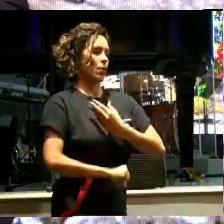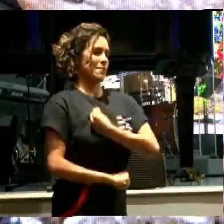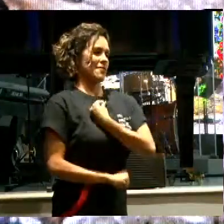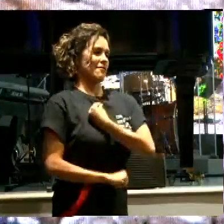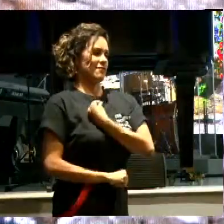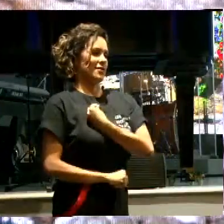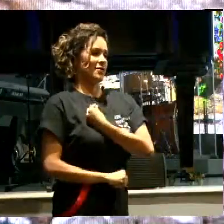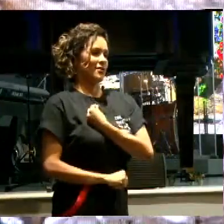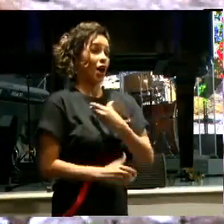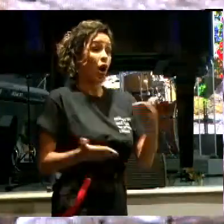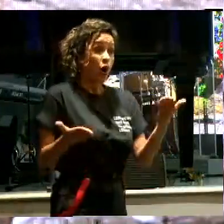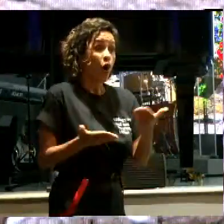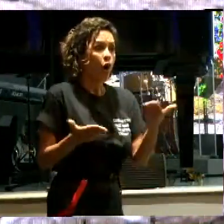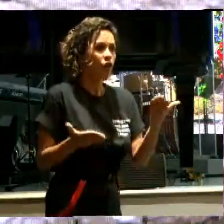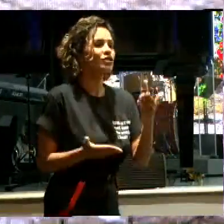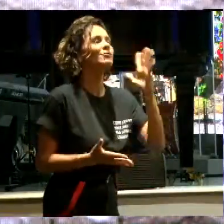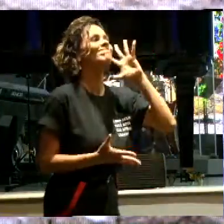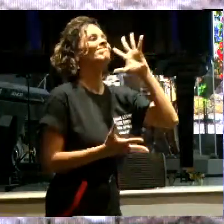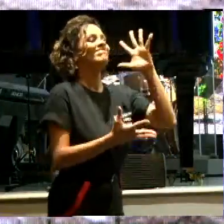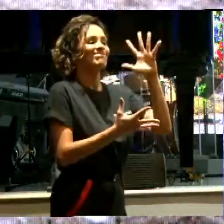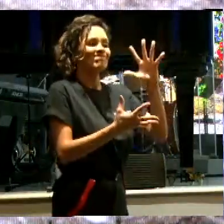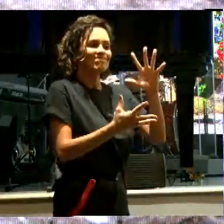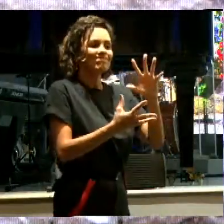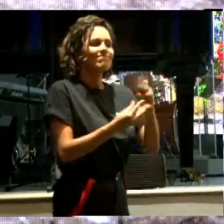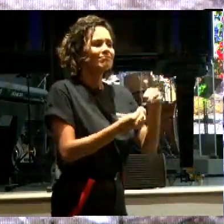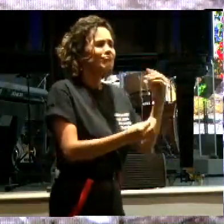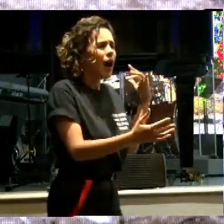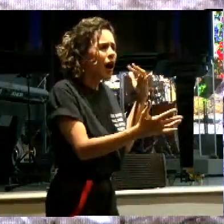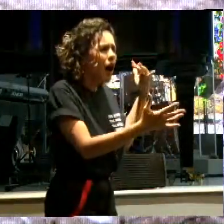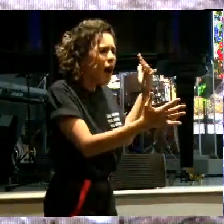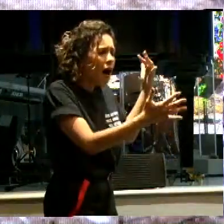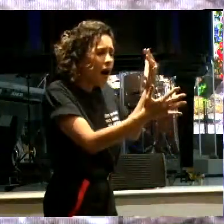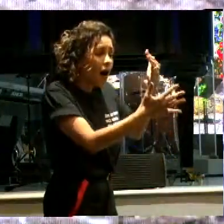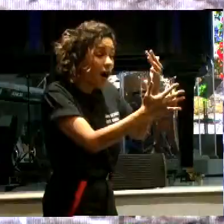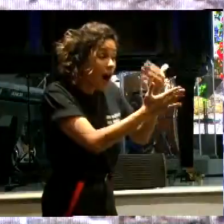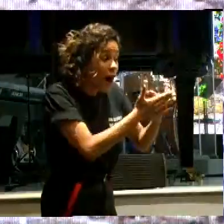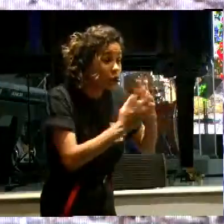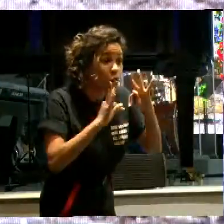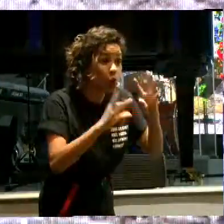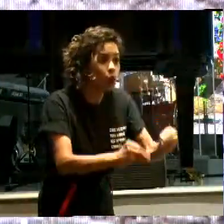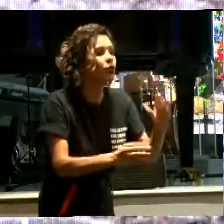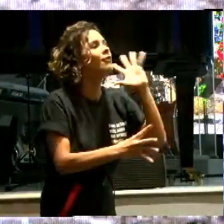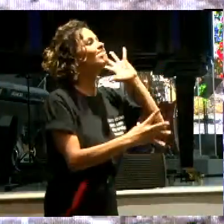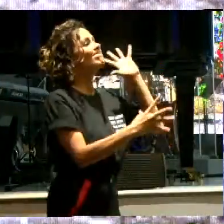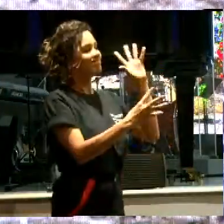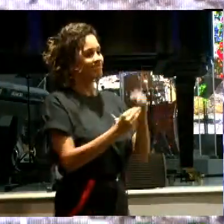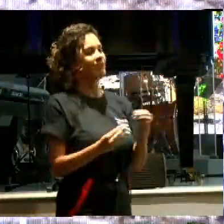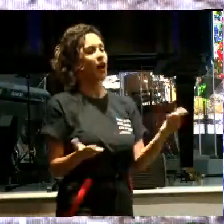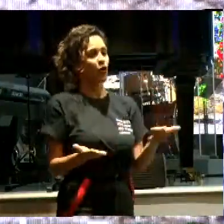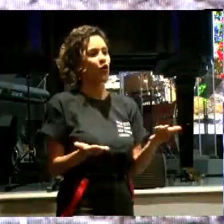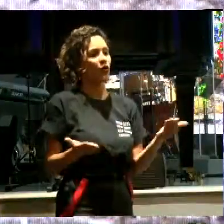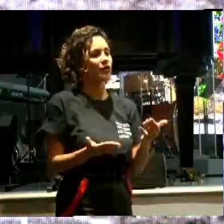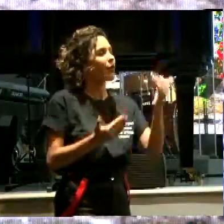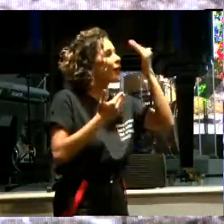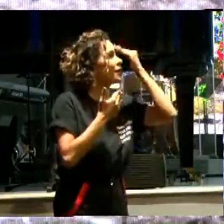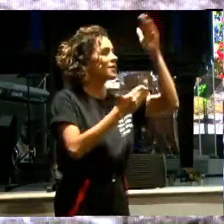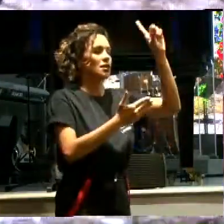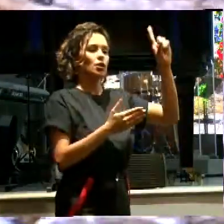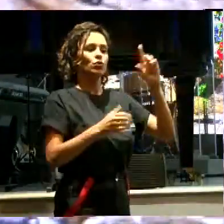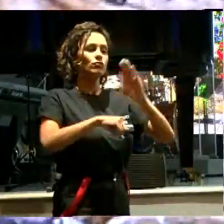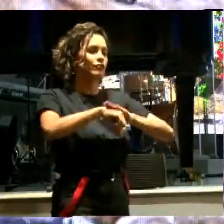fez isso na minha vida, e eu sou grata a Ele por tudo que Ele fez. E eu quero, já nesse